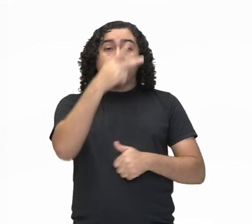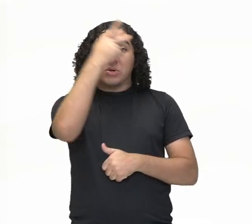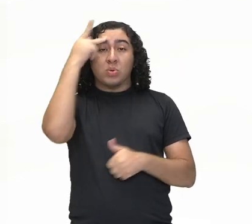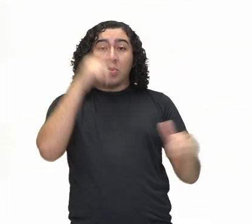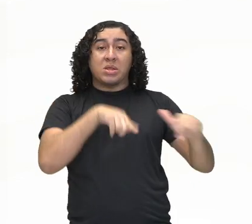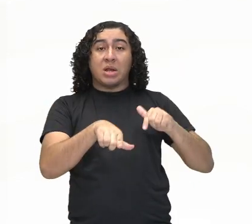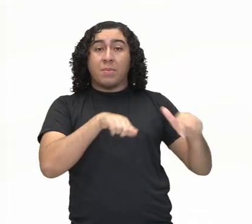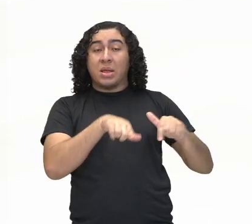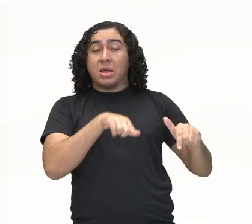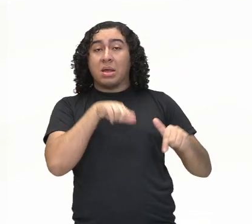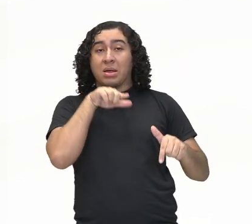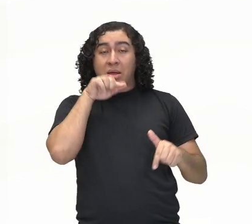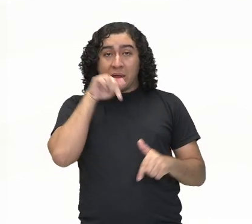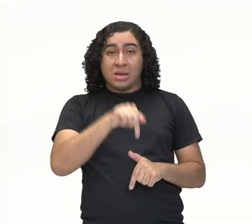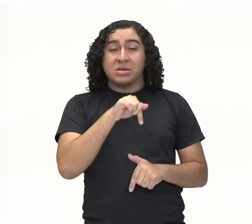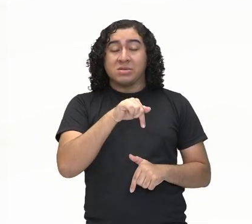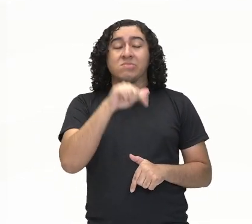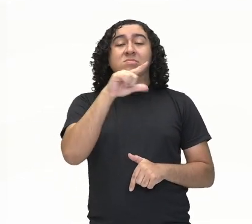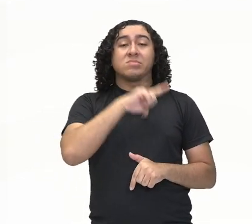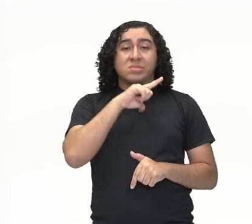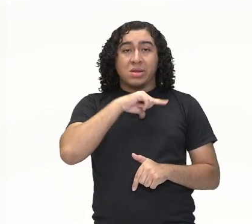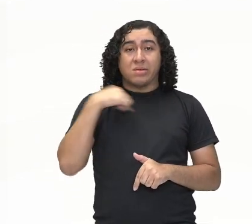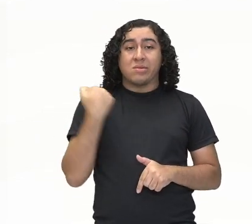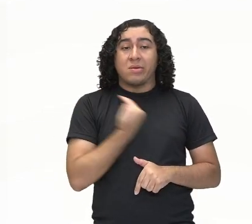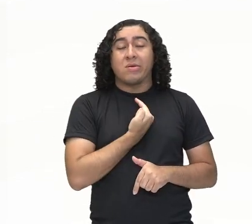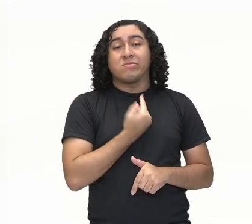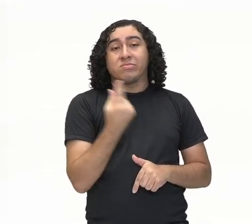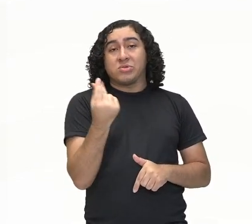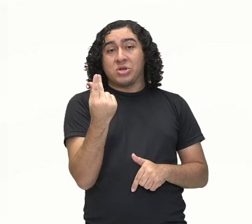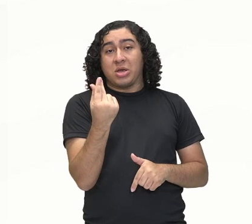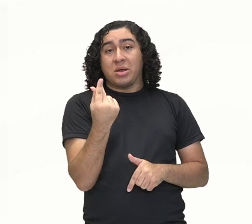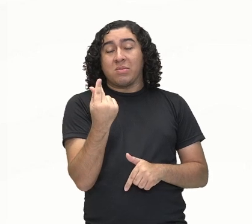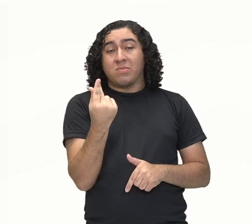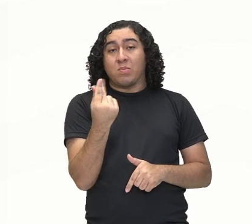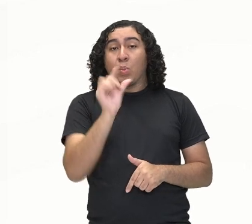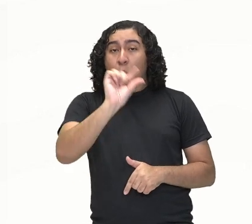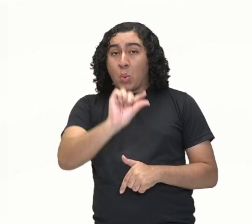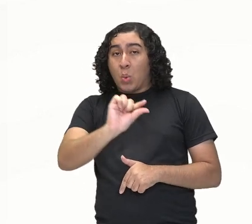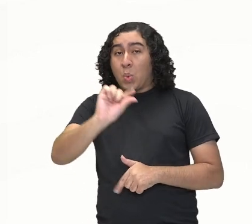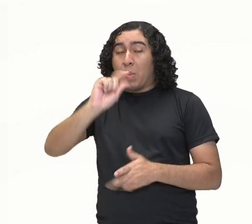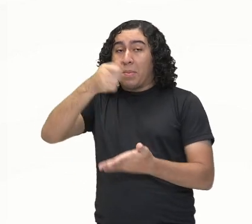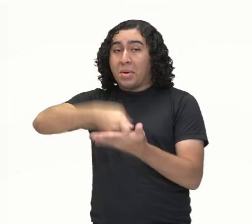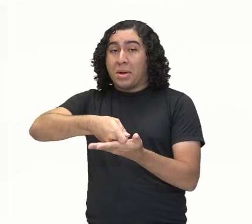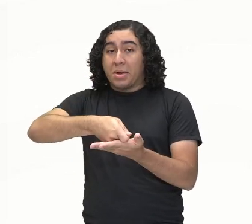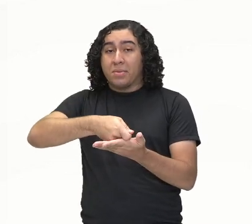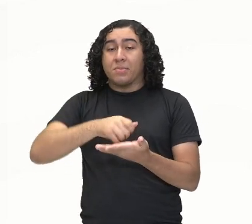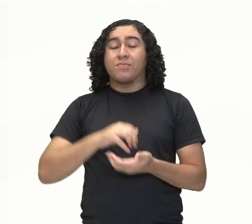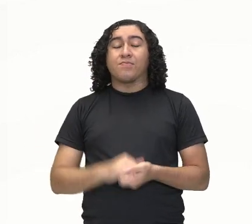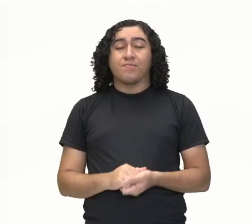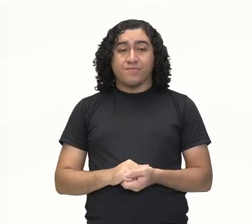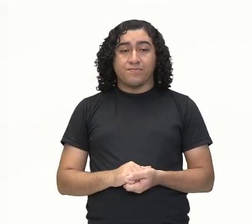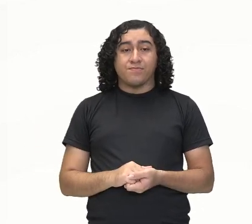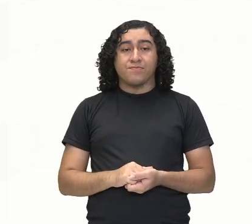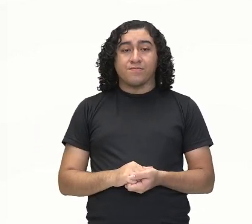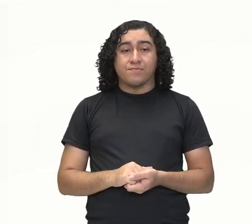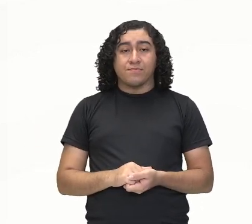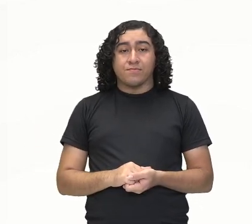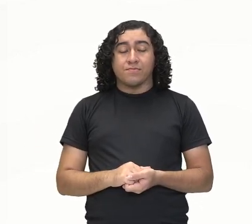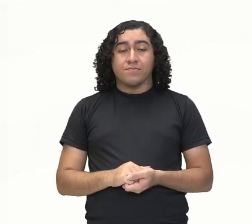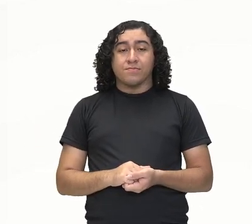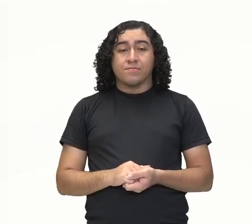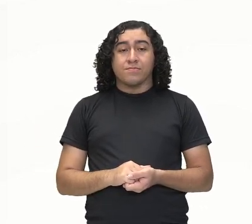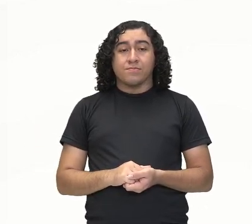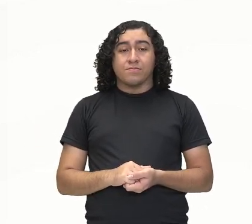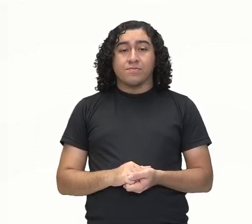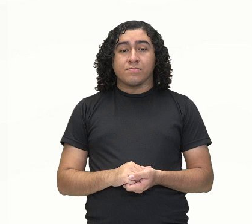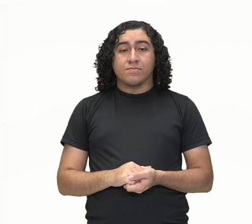mão de obra, aqui nós temos uma mão de obra barata, né? Alguns países europeus, aqui dos Estados Unidos e também do Japão. E aí a